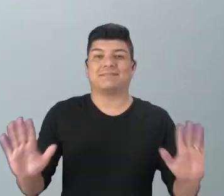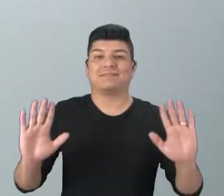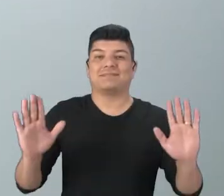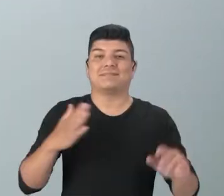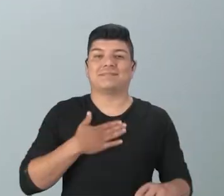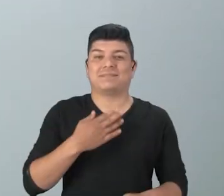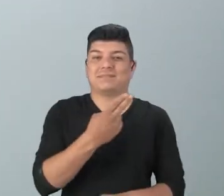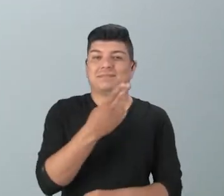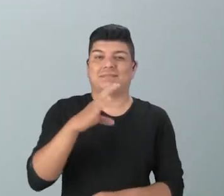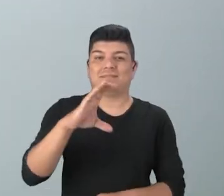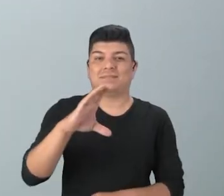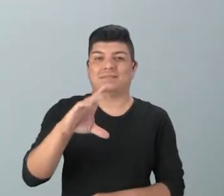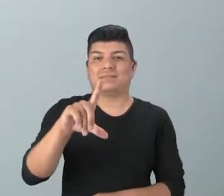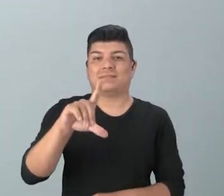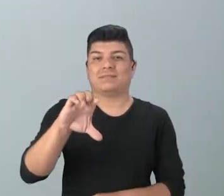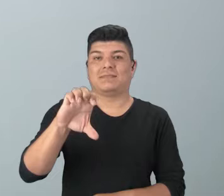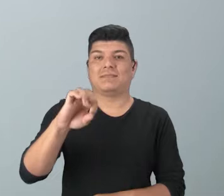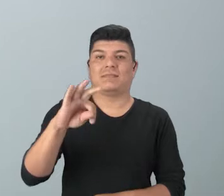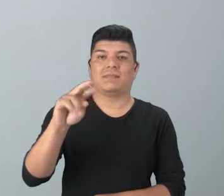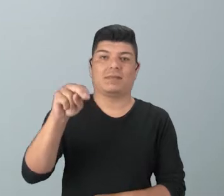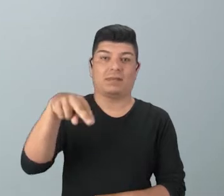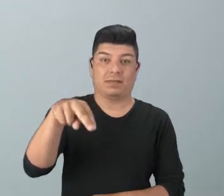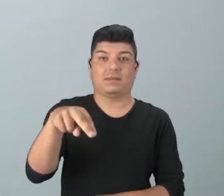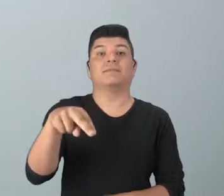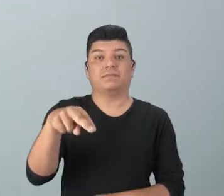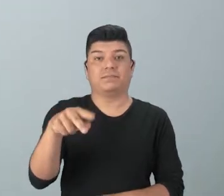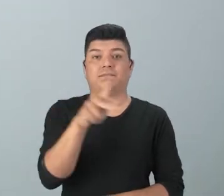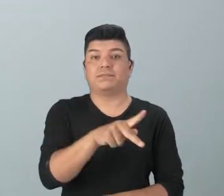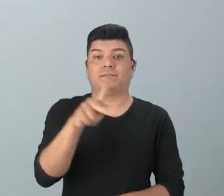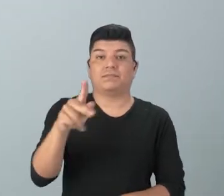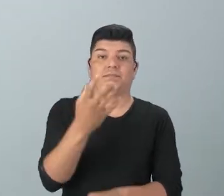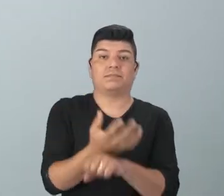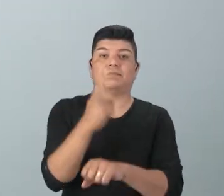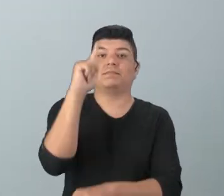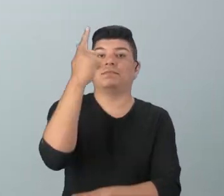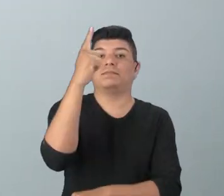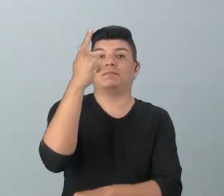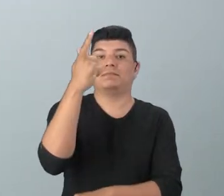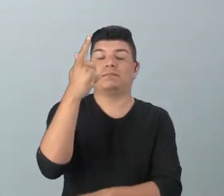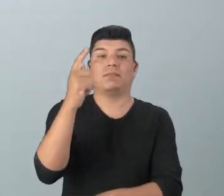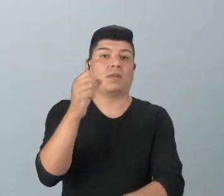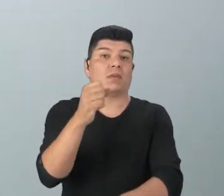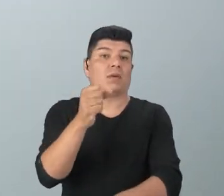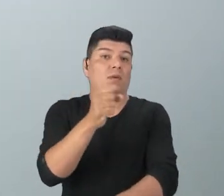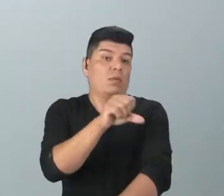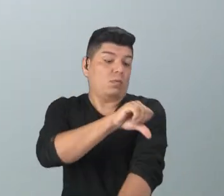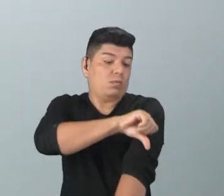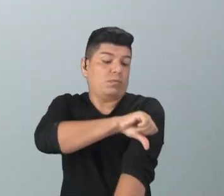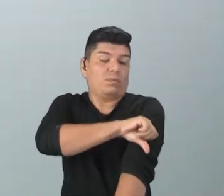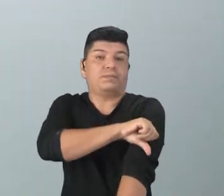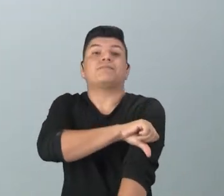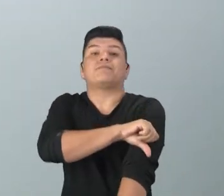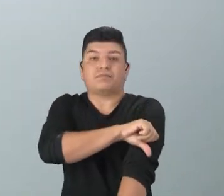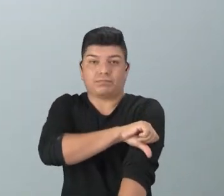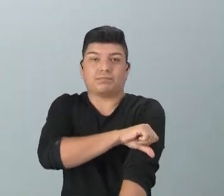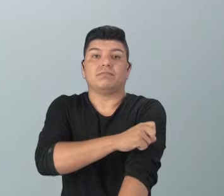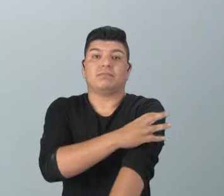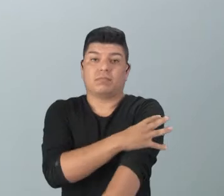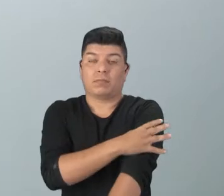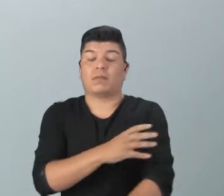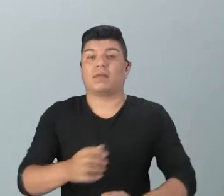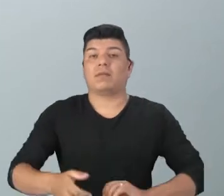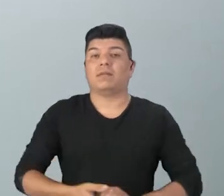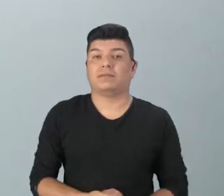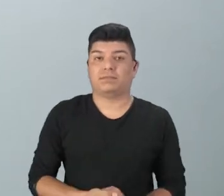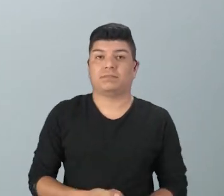Olá, meu nome é Cleilton Amaral, professor de Geografia. O nosso estudo é voltado para o aluno do 9º ano do ensino fundamental.